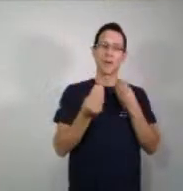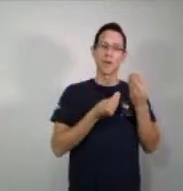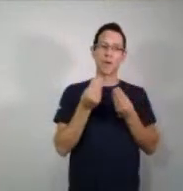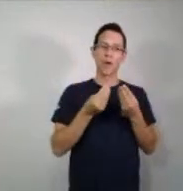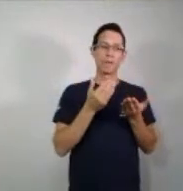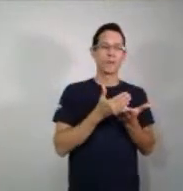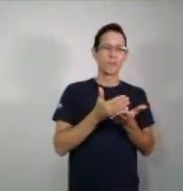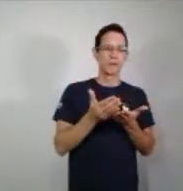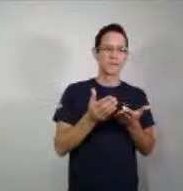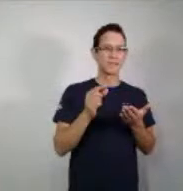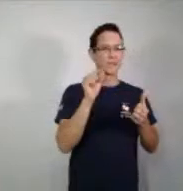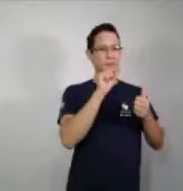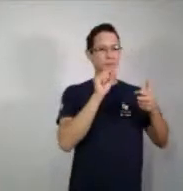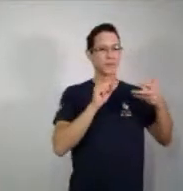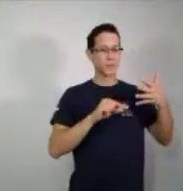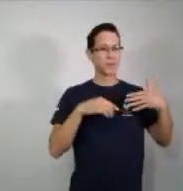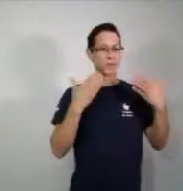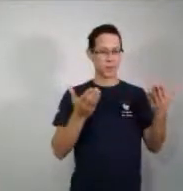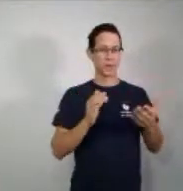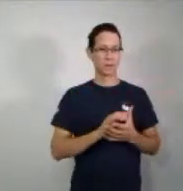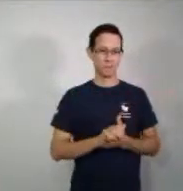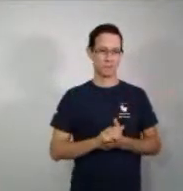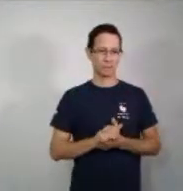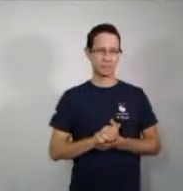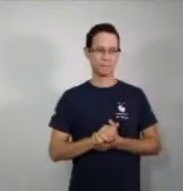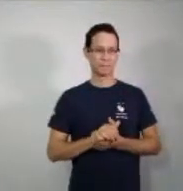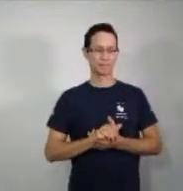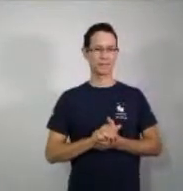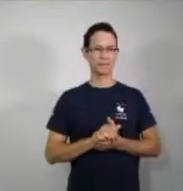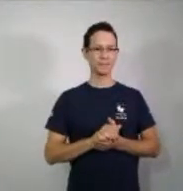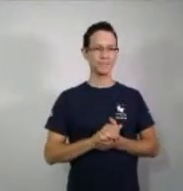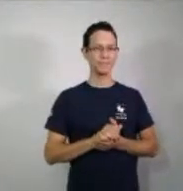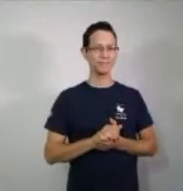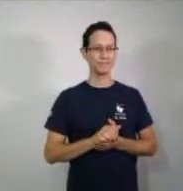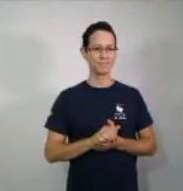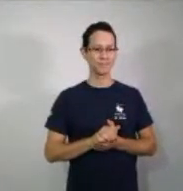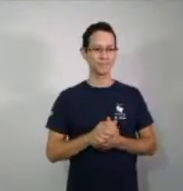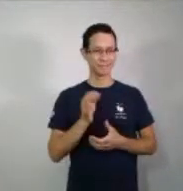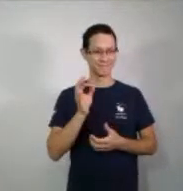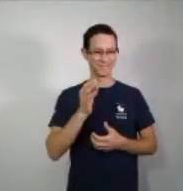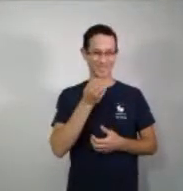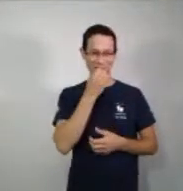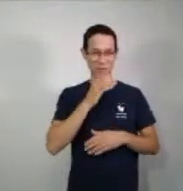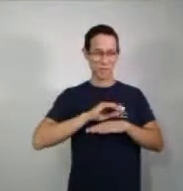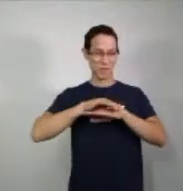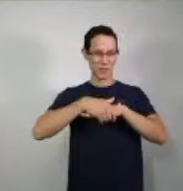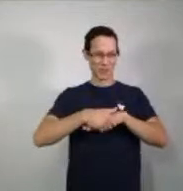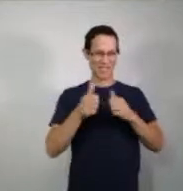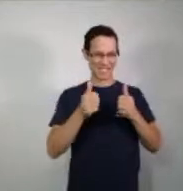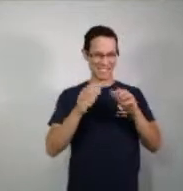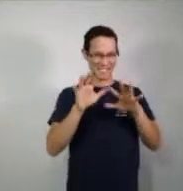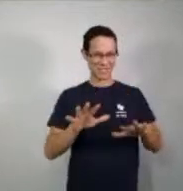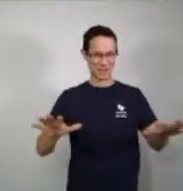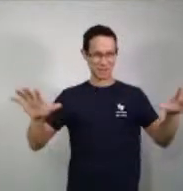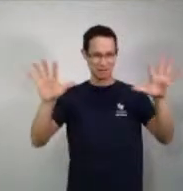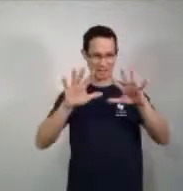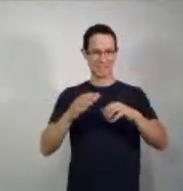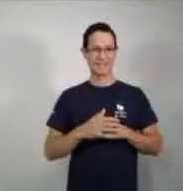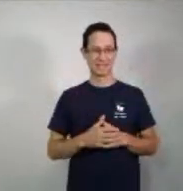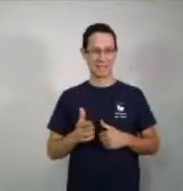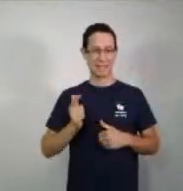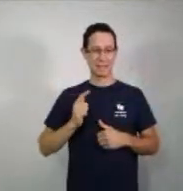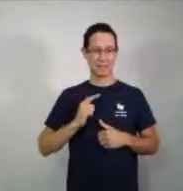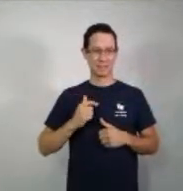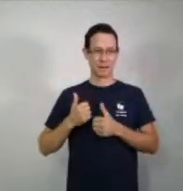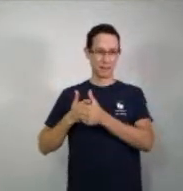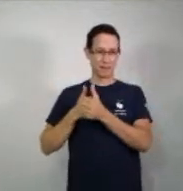sei se tu quer dar boa noite antes da gente falar. Quero dar boa Tá. noite a todas e todos, né, que estão acompanhando